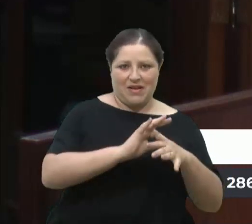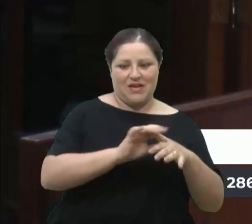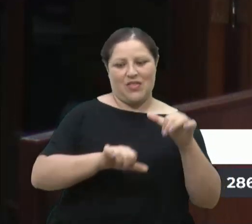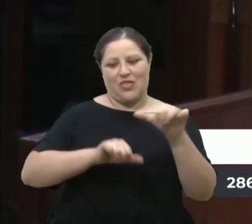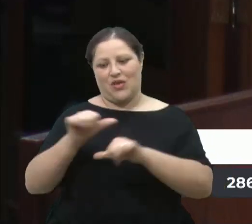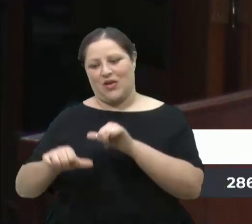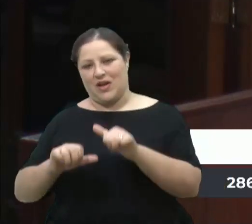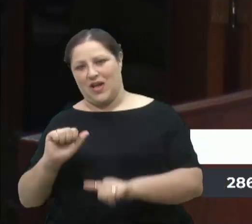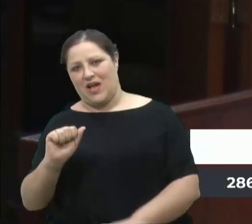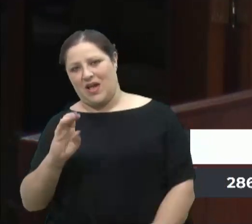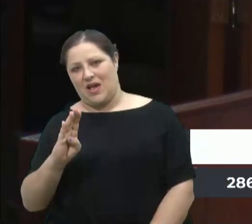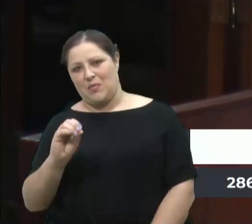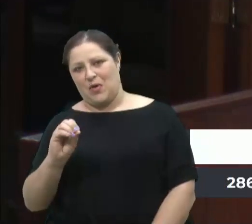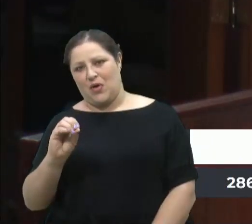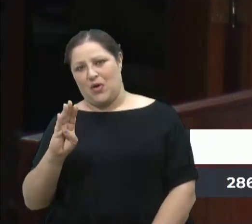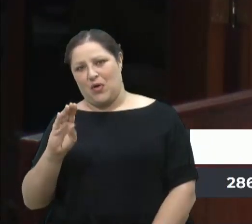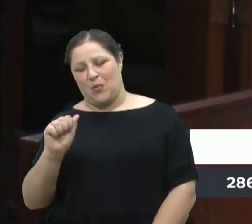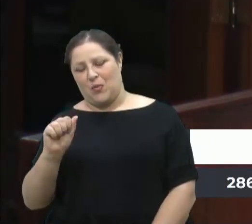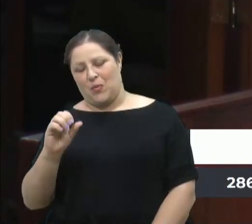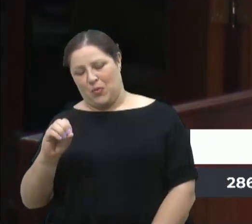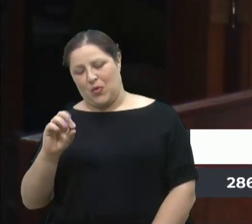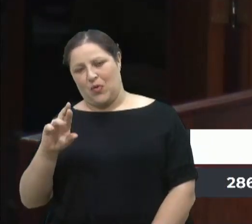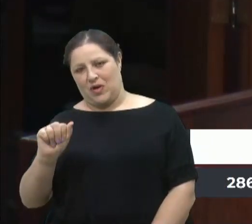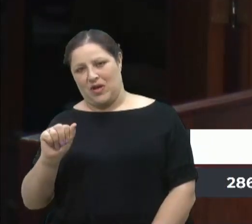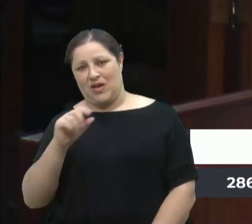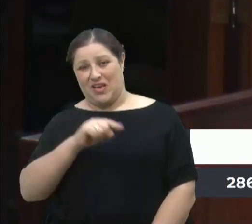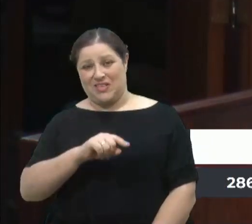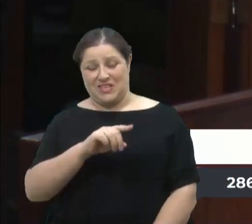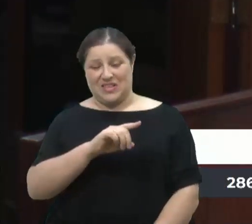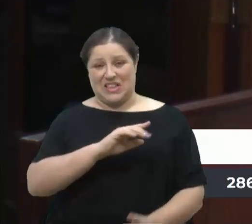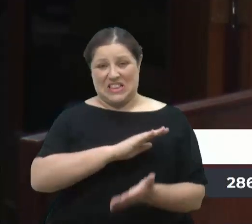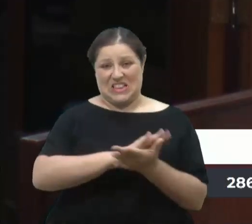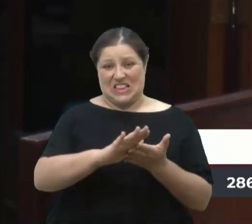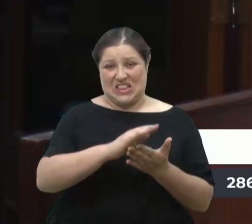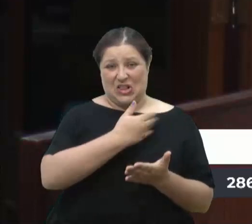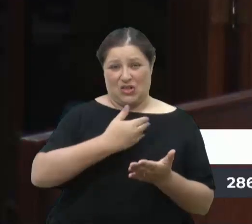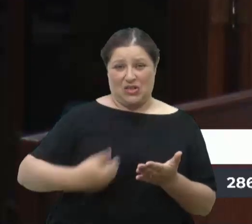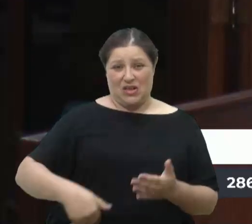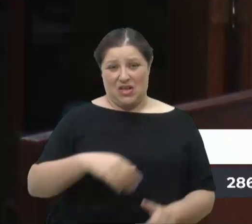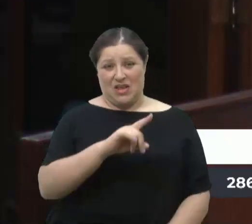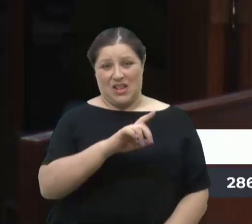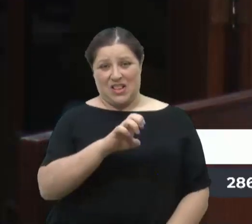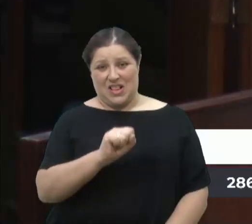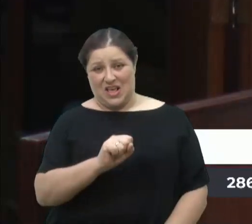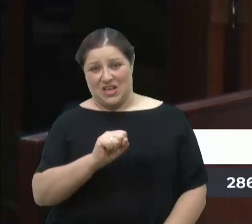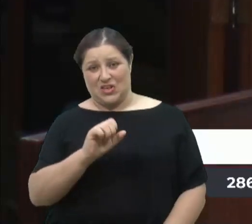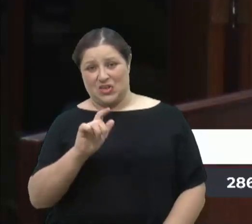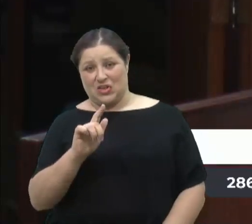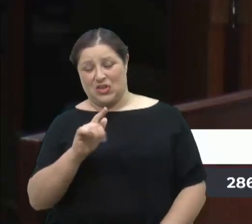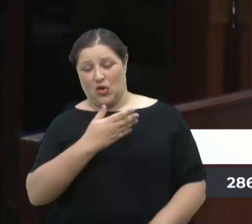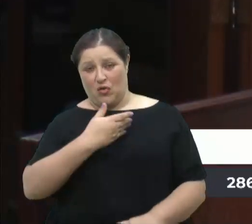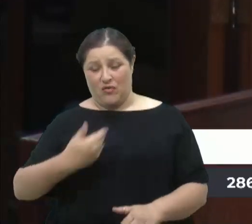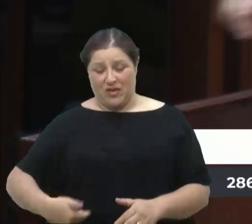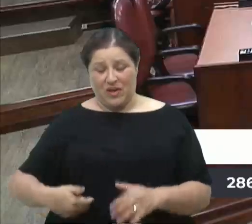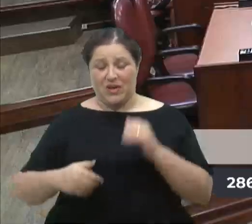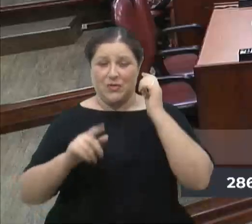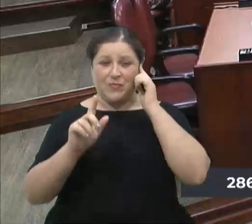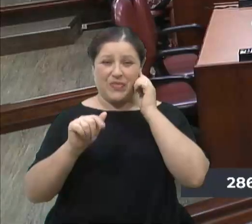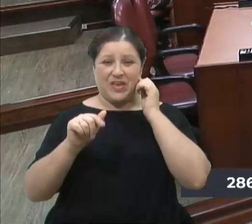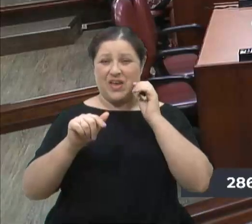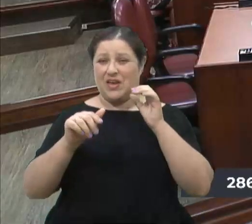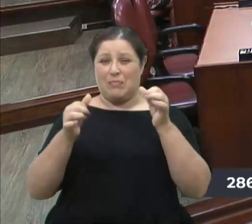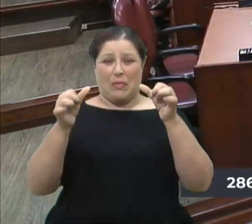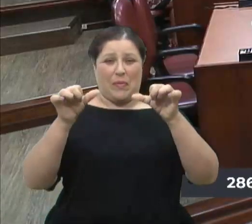desastroso desgoverno quem me pediu Vereador Vereador zanquinho sua parte favor